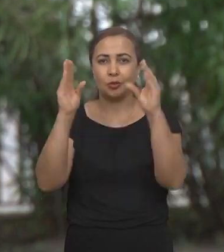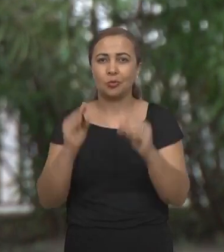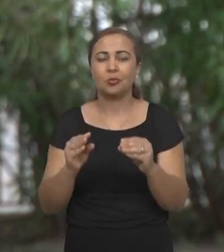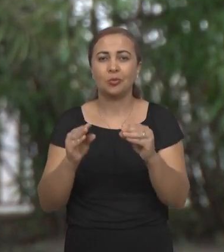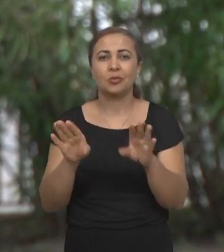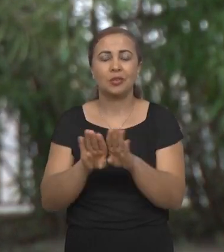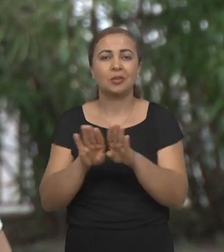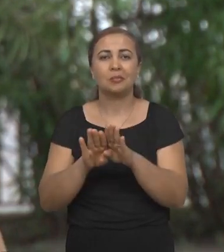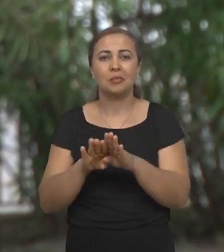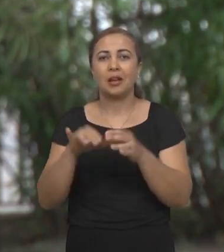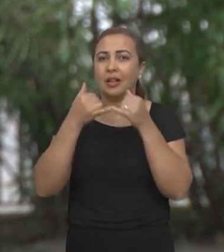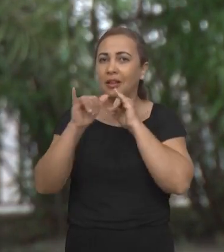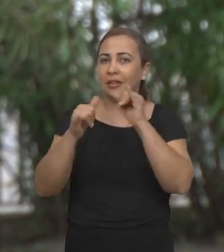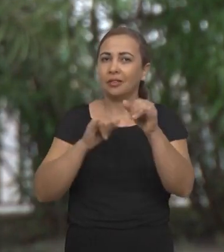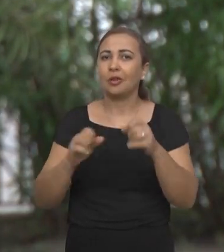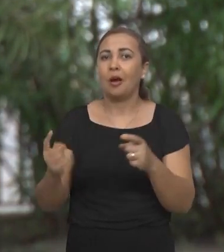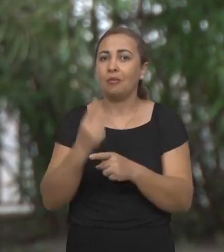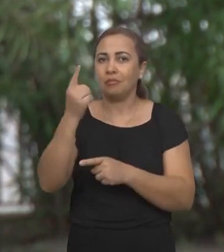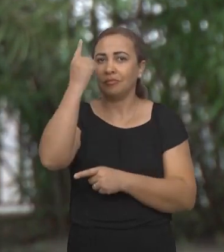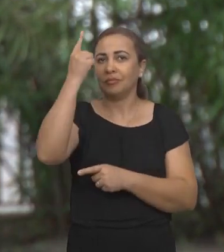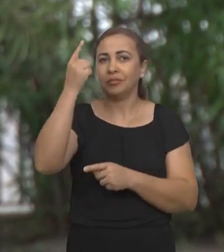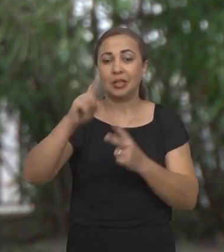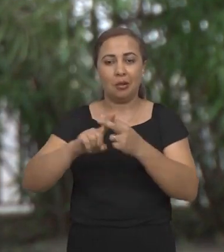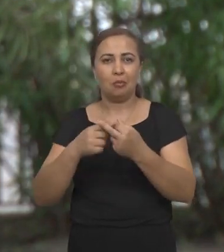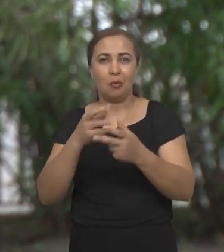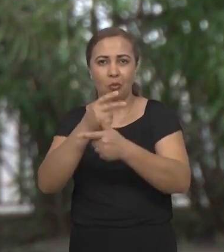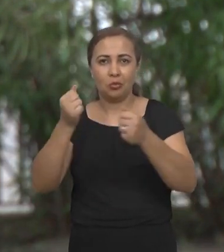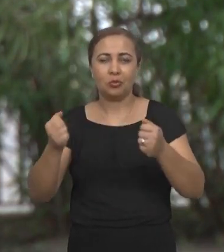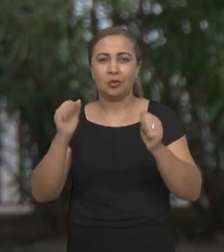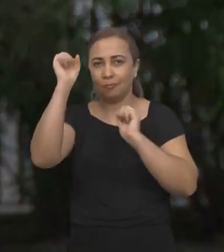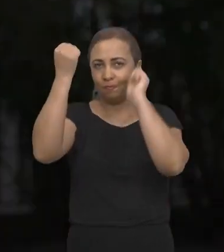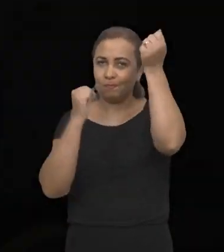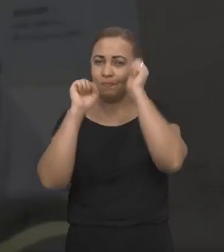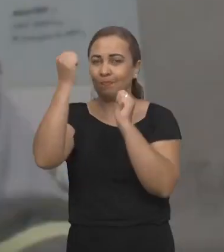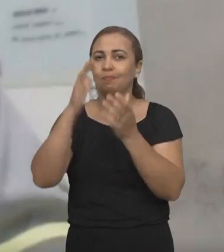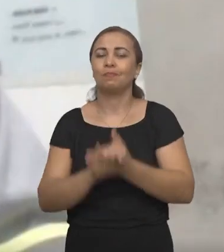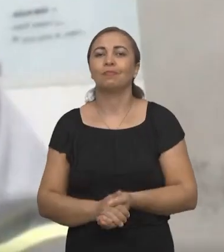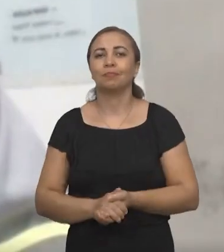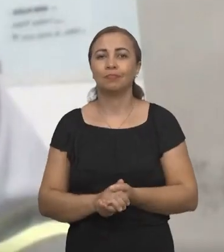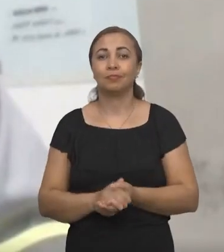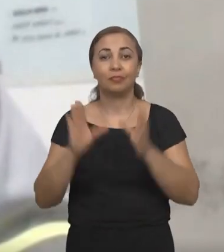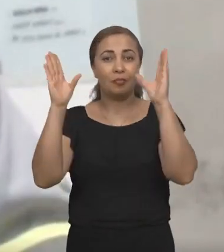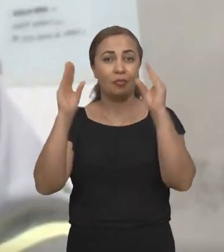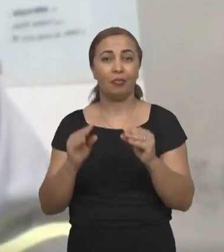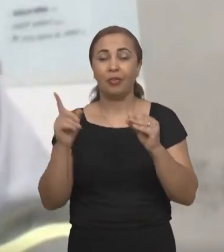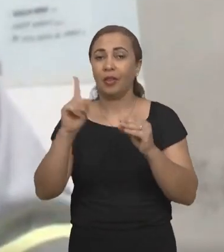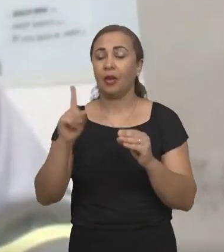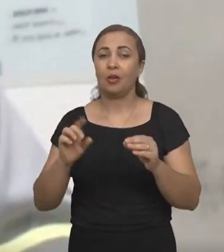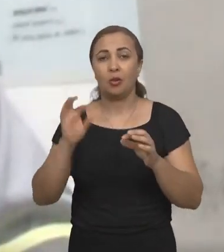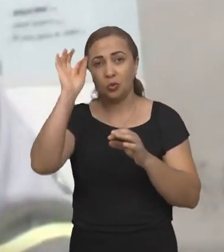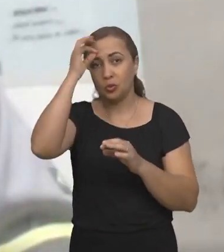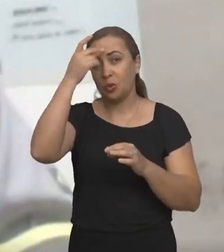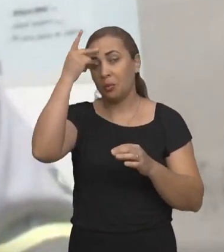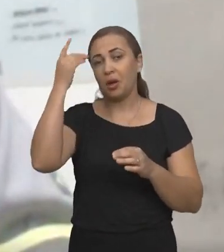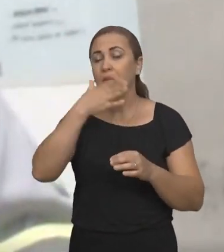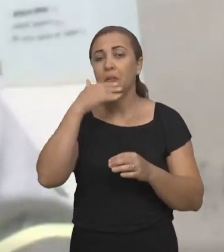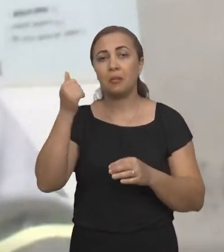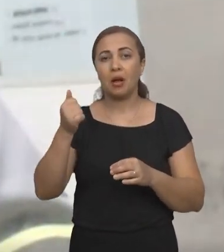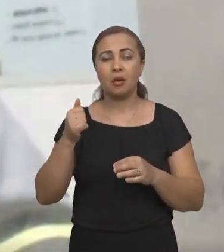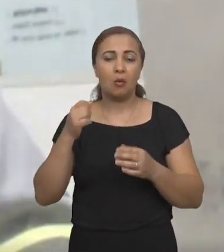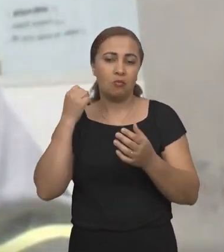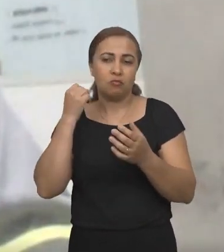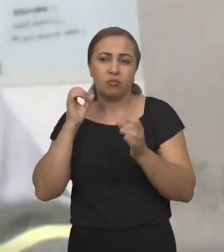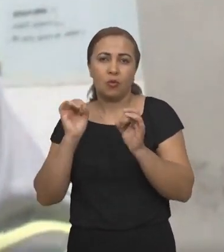processos, reduzir o consumo de energia e aumentar a produtividade. A redução, ela não necessariamente se dá pelo